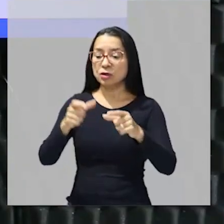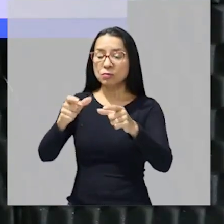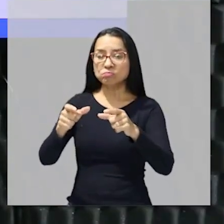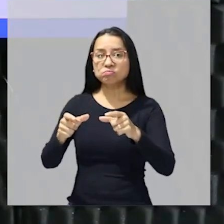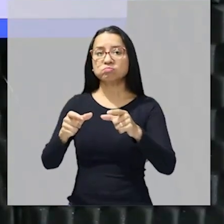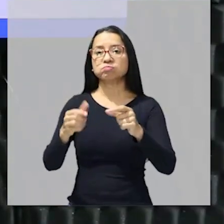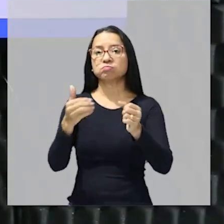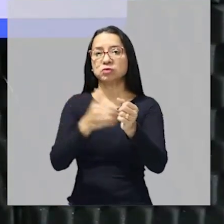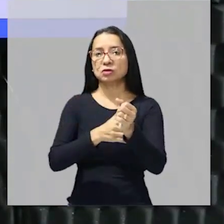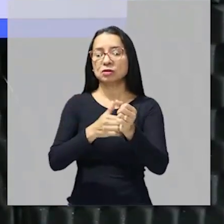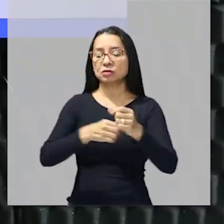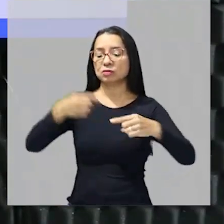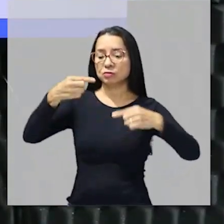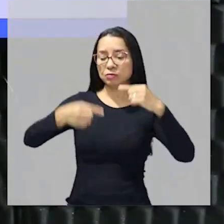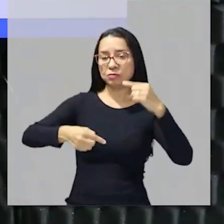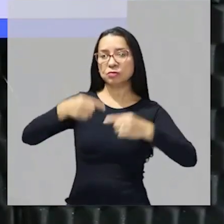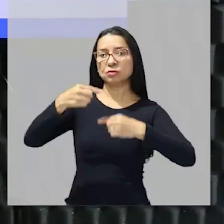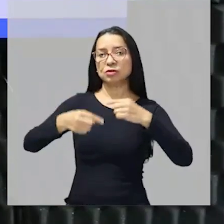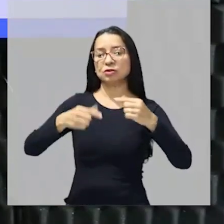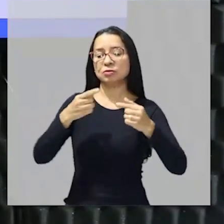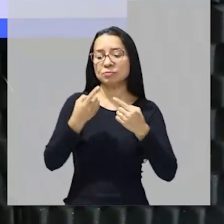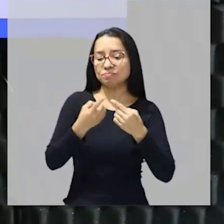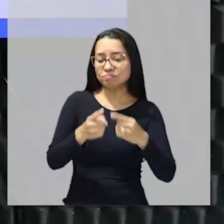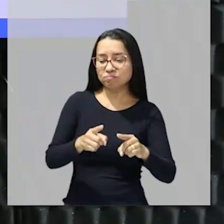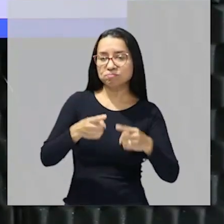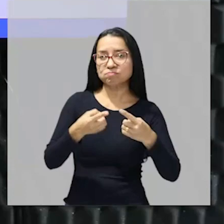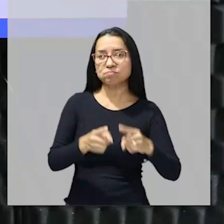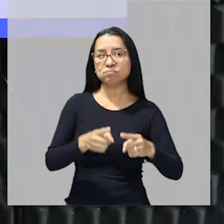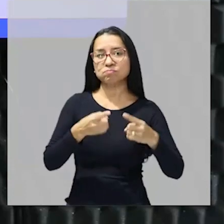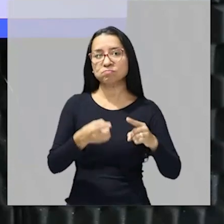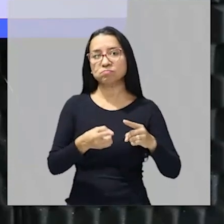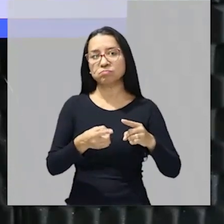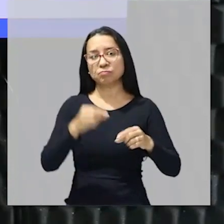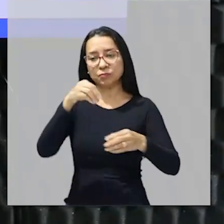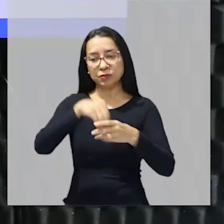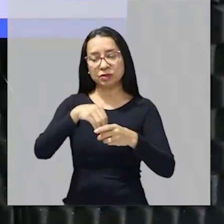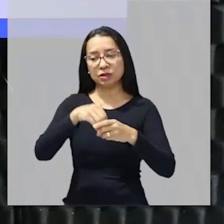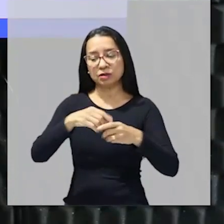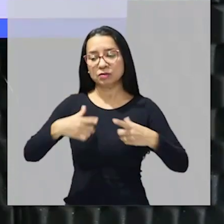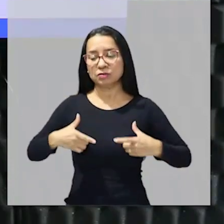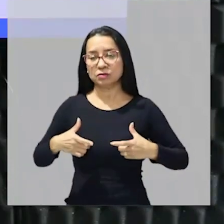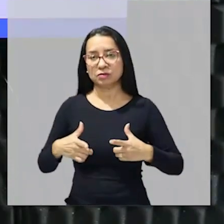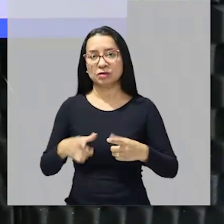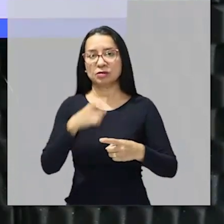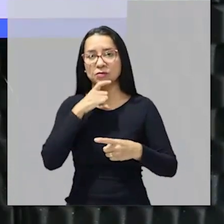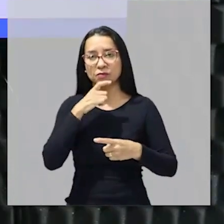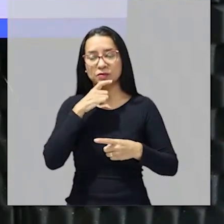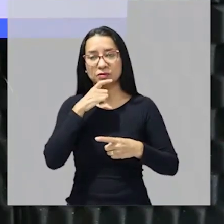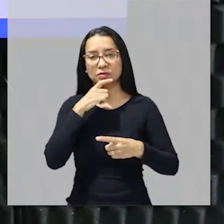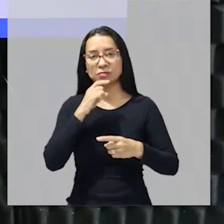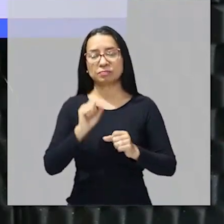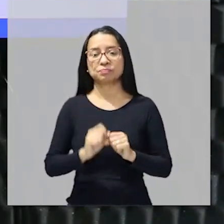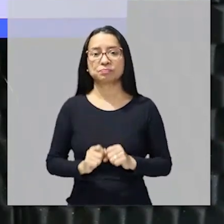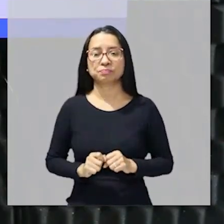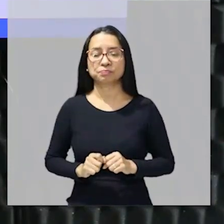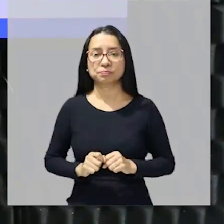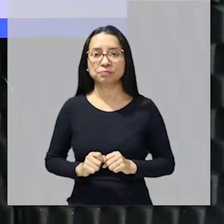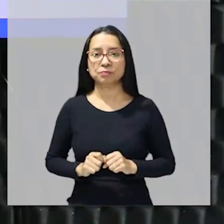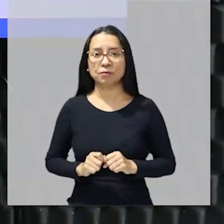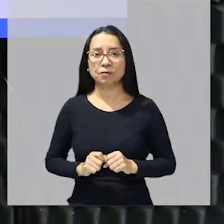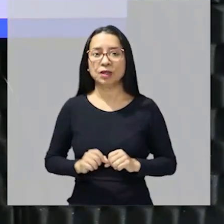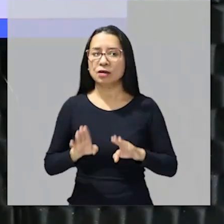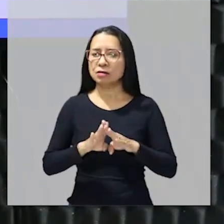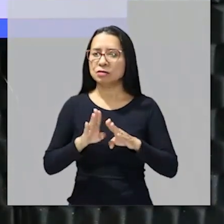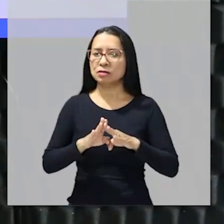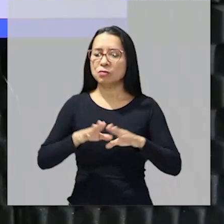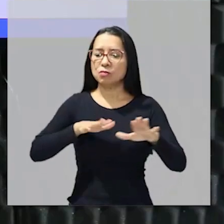temos política de perseguição dentro da Guerra Fria, histerias, basicamente,